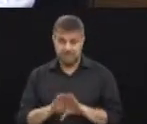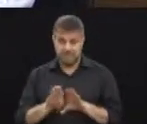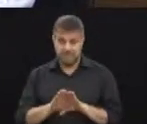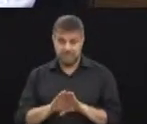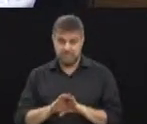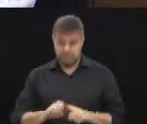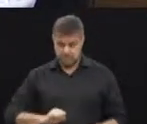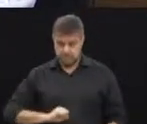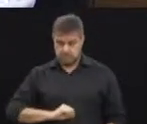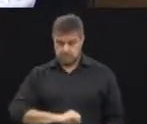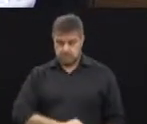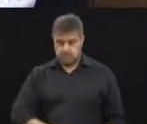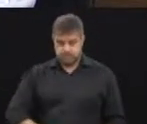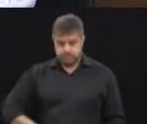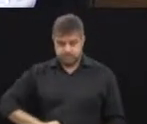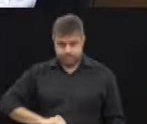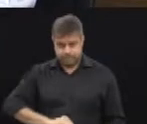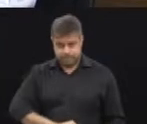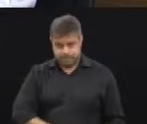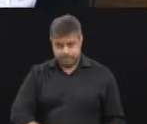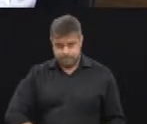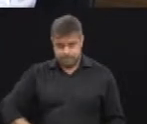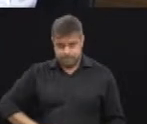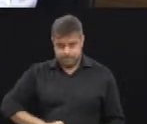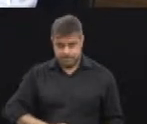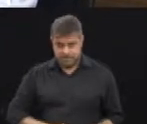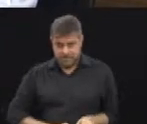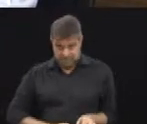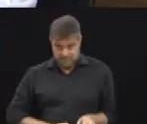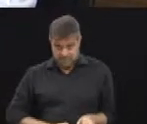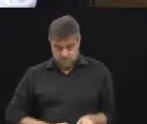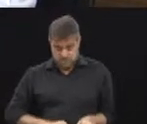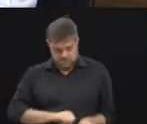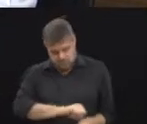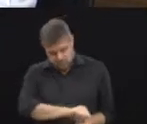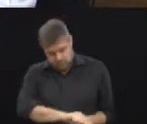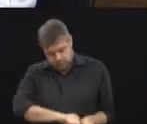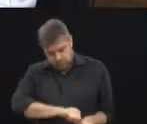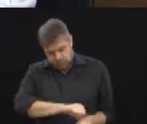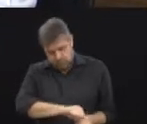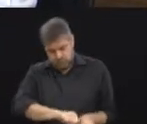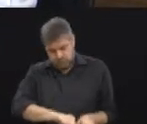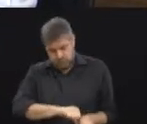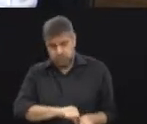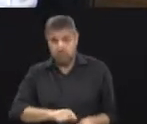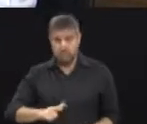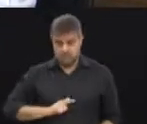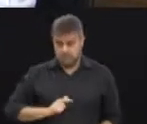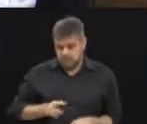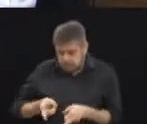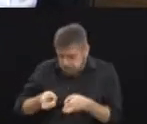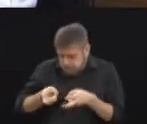uma ultrassonografia da parte transvaginal,